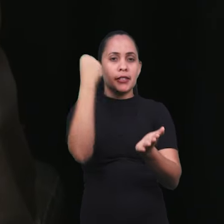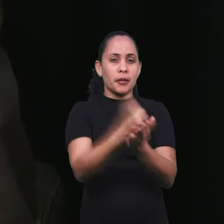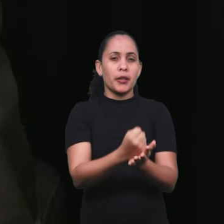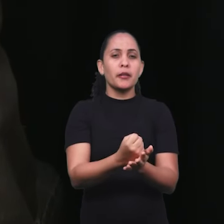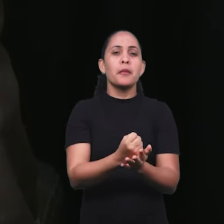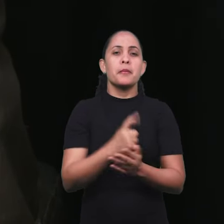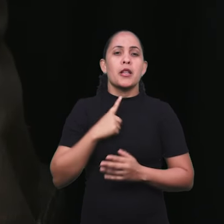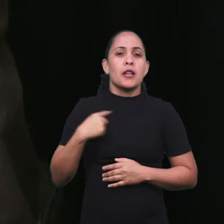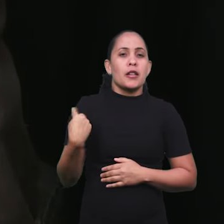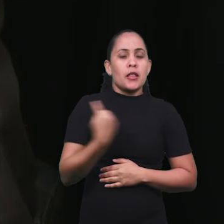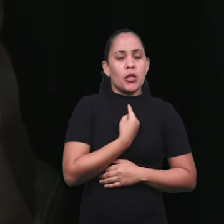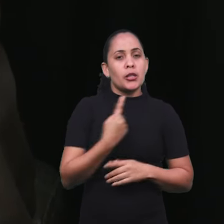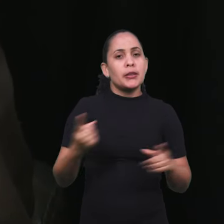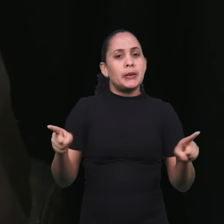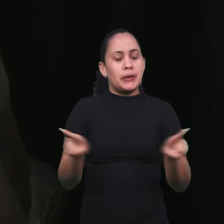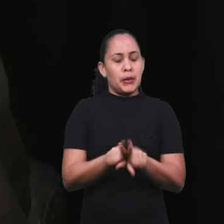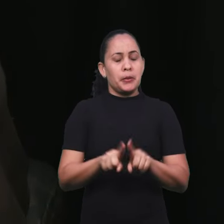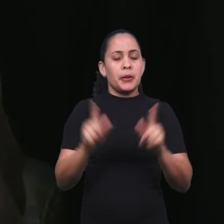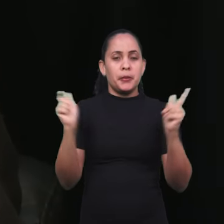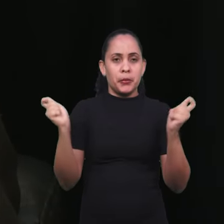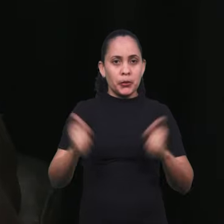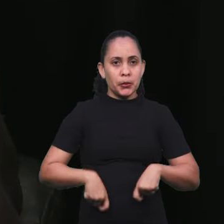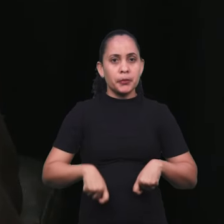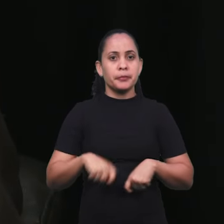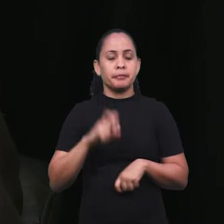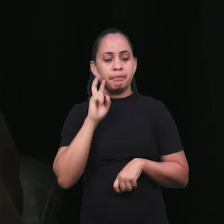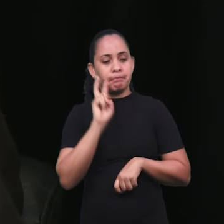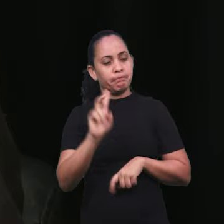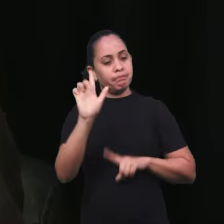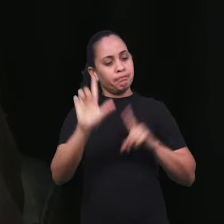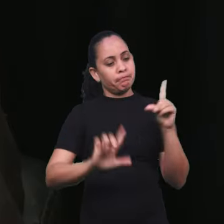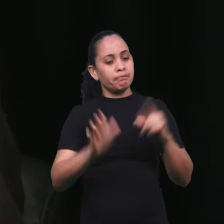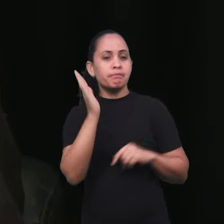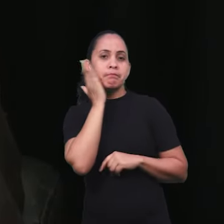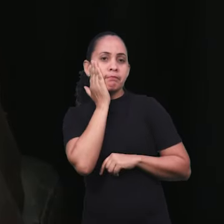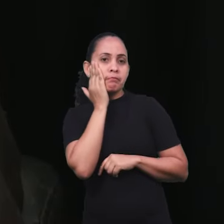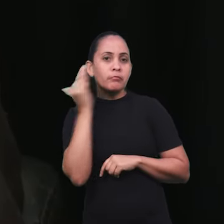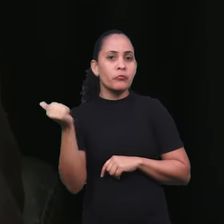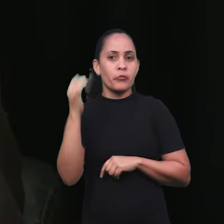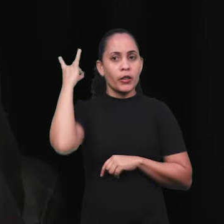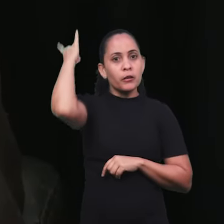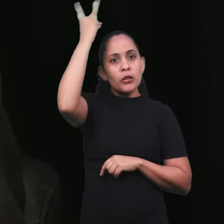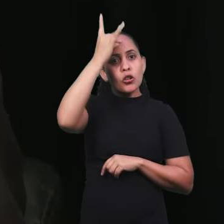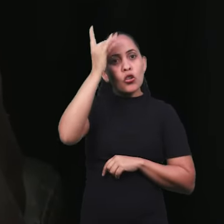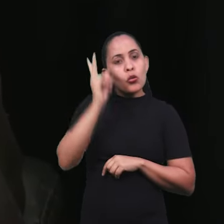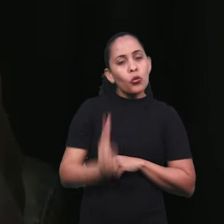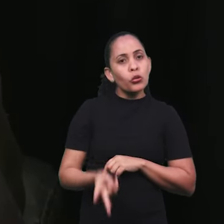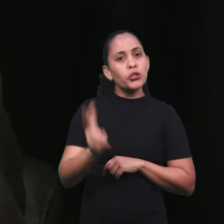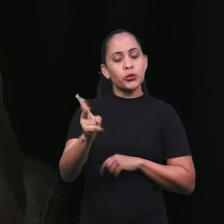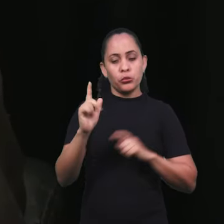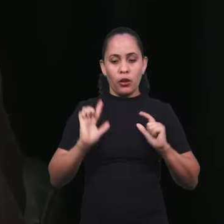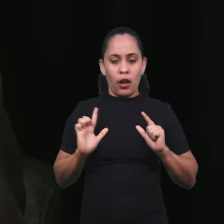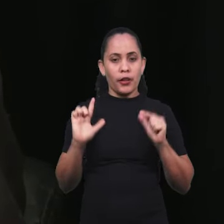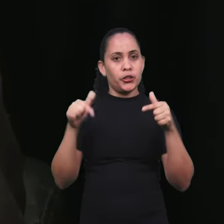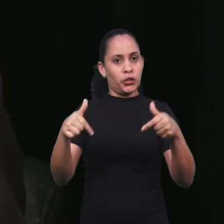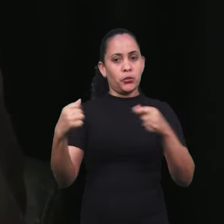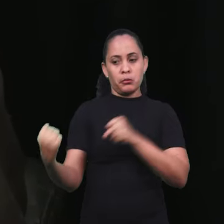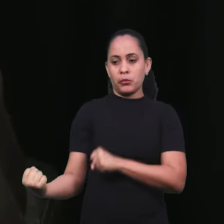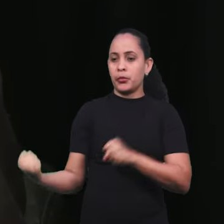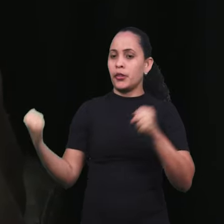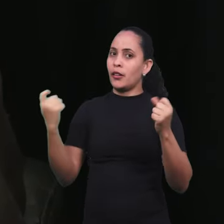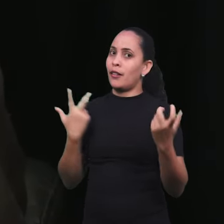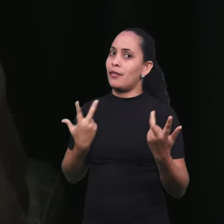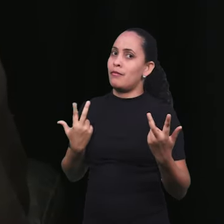Velho Testamento para que nós possamos, para que você que nos assiste saiba que o Espírito Santo continua operando, o poder dele